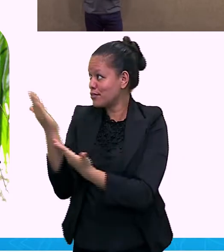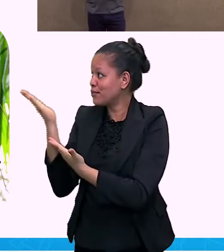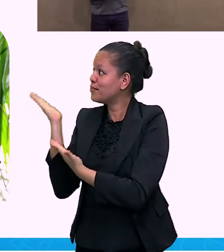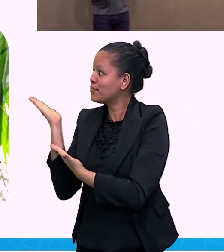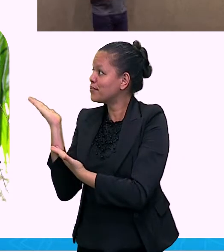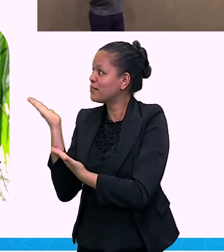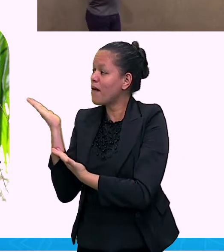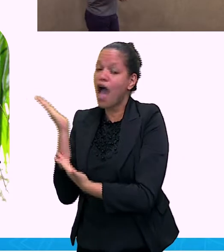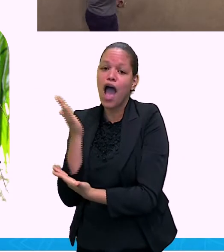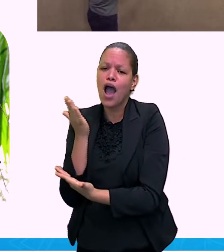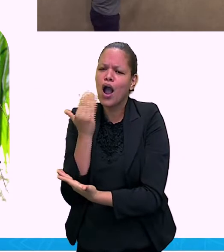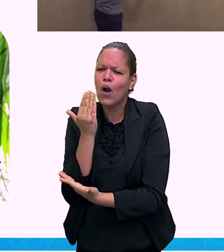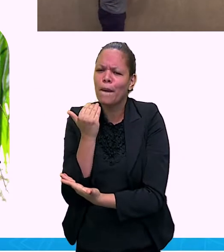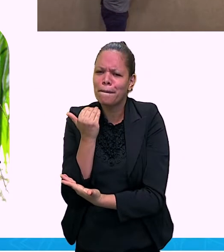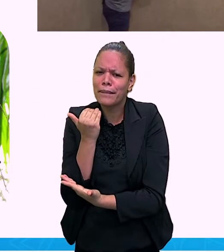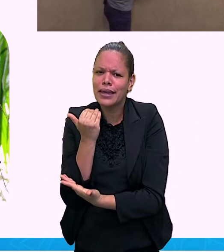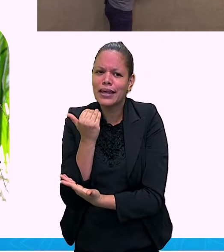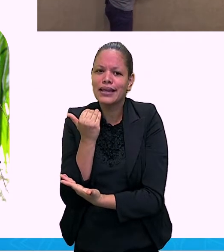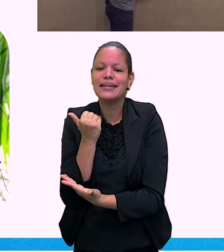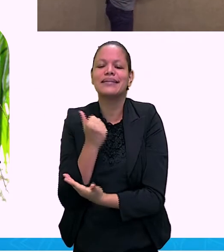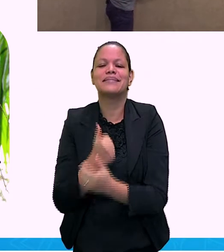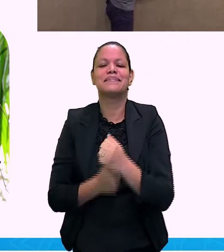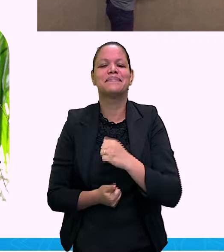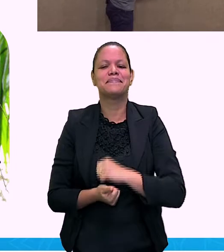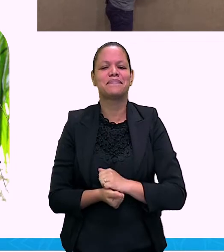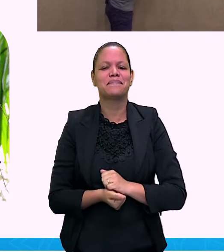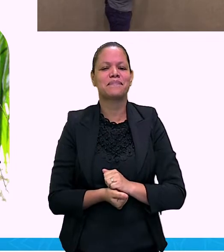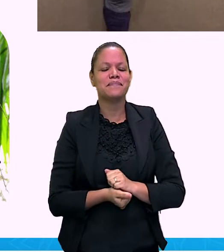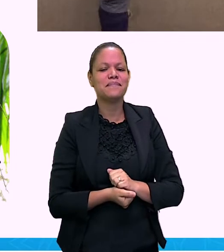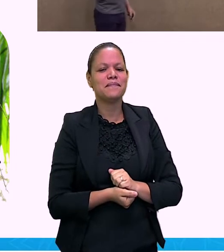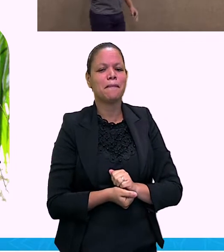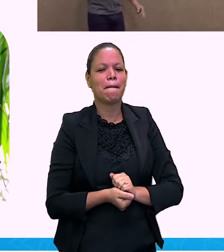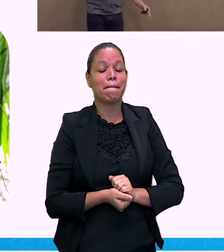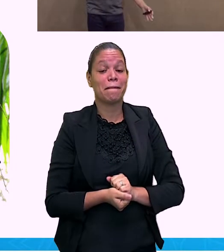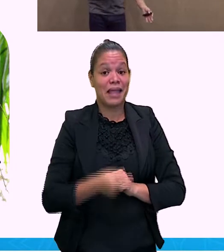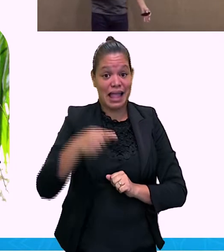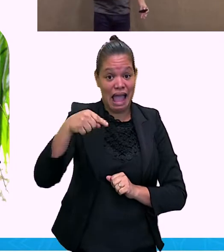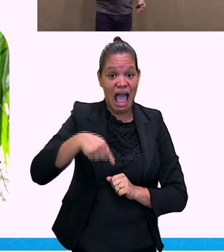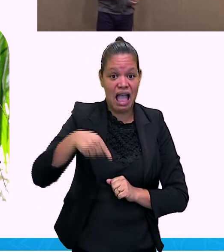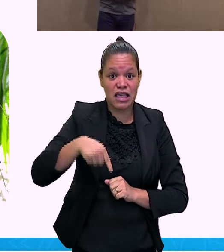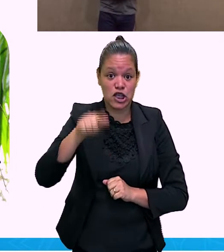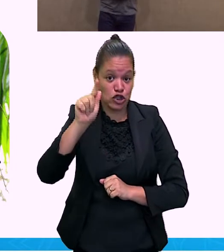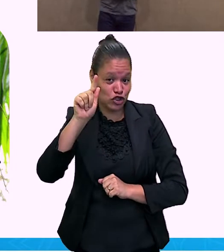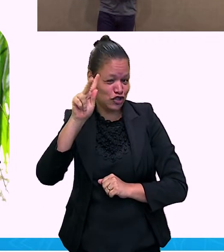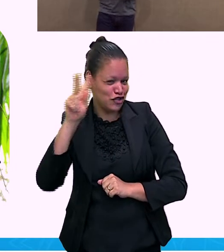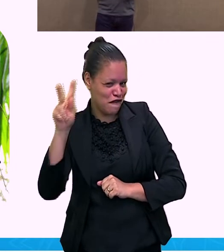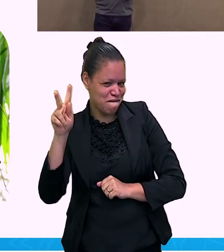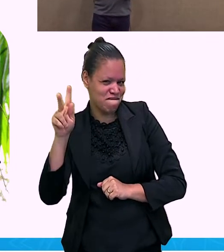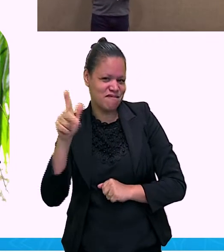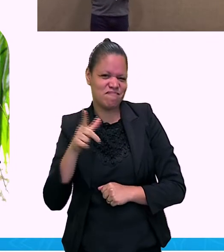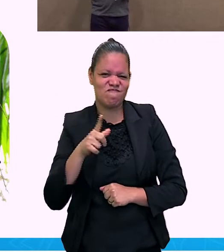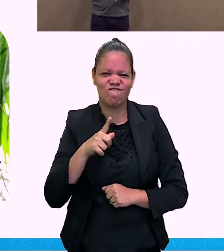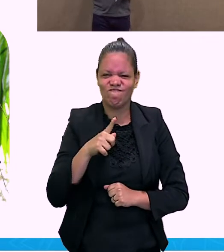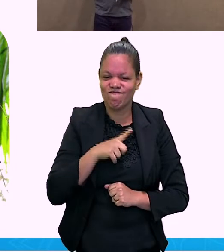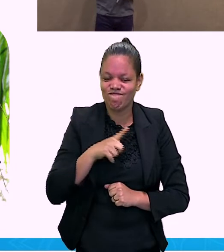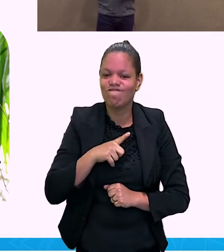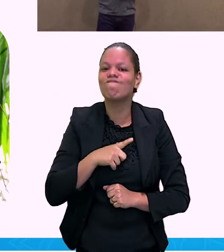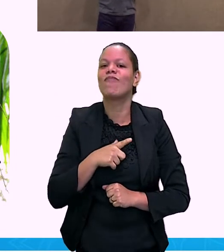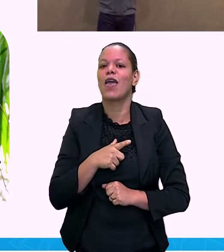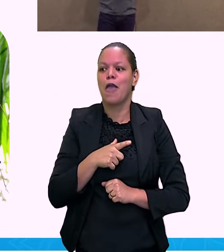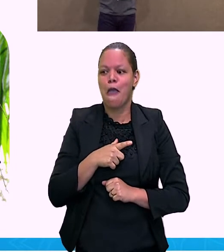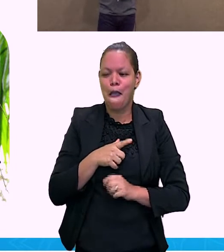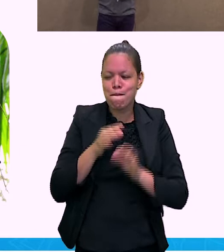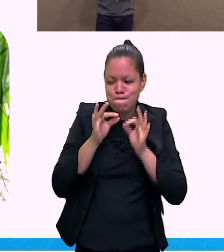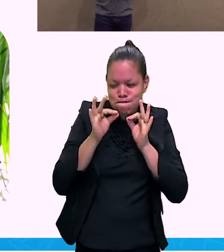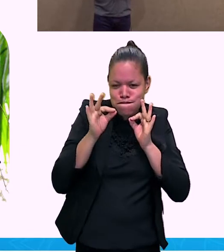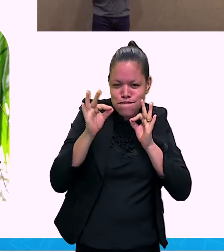na segunda, já o açaí. Aqui em Governador Valadares, a gente já consegue ver um bastante amplo, né? Essa